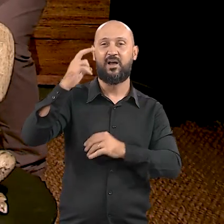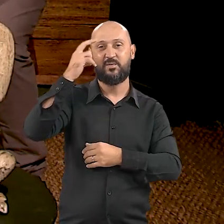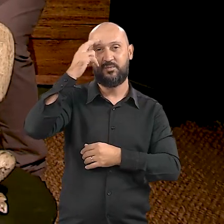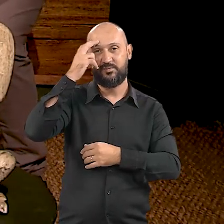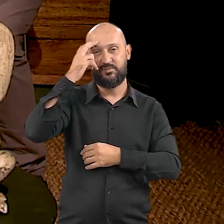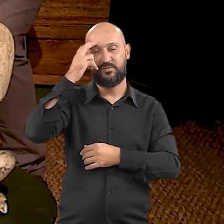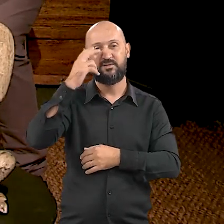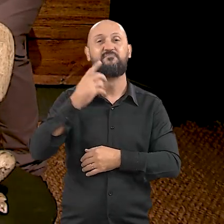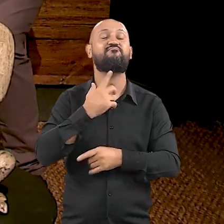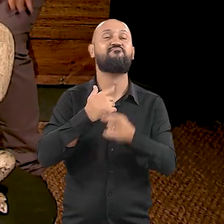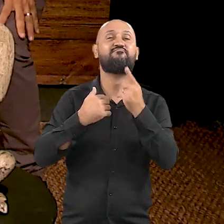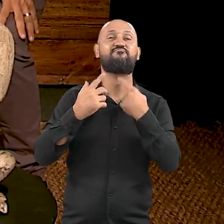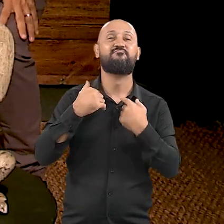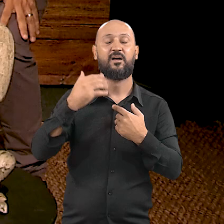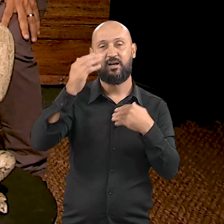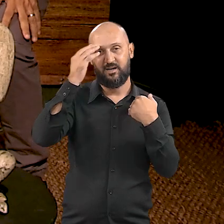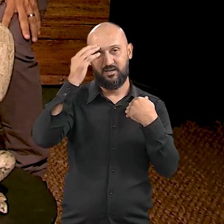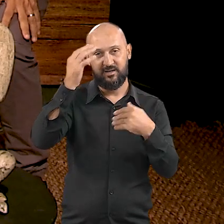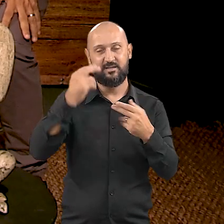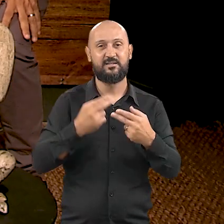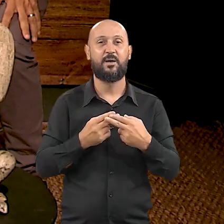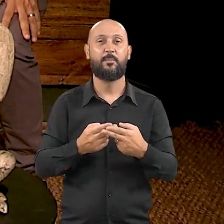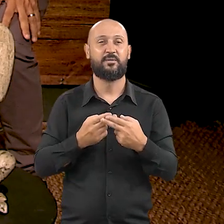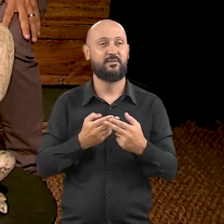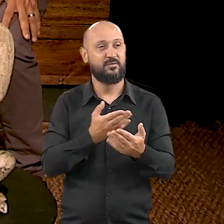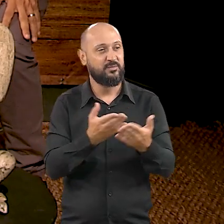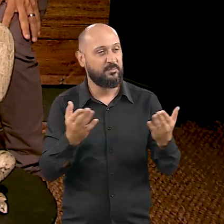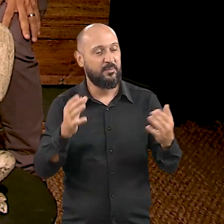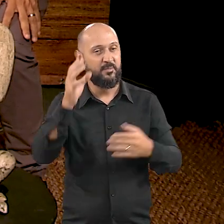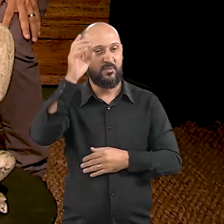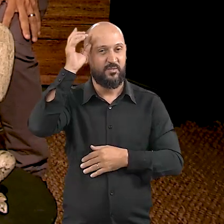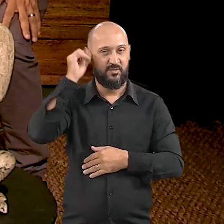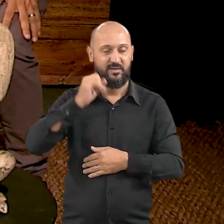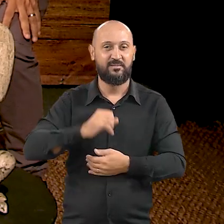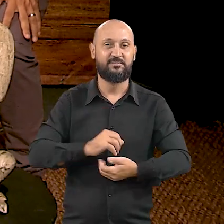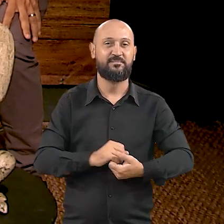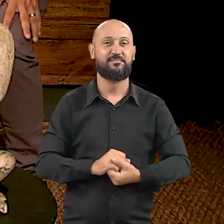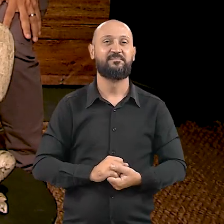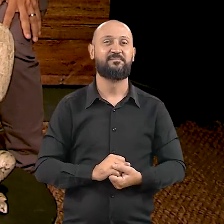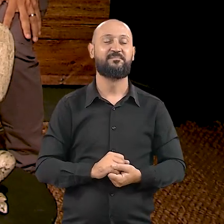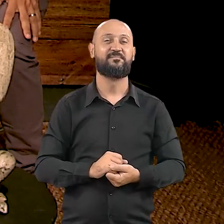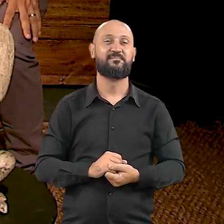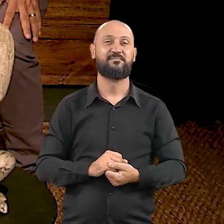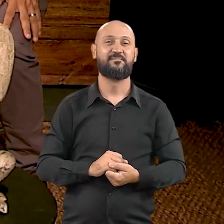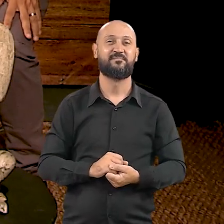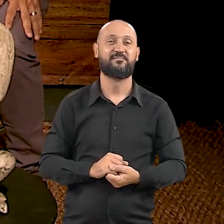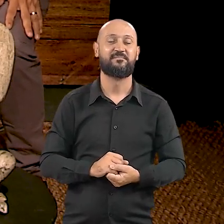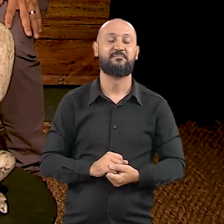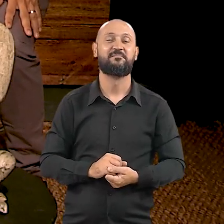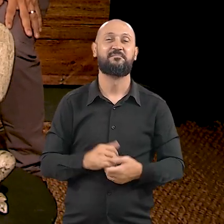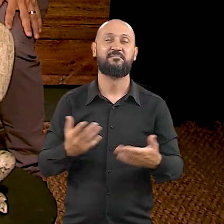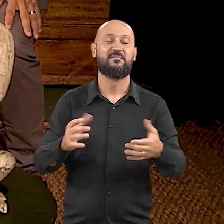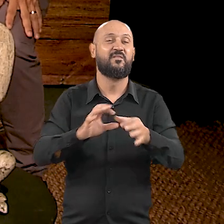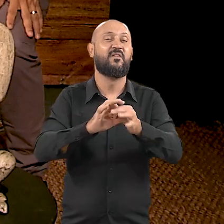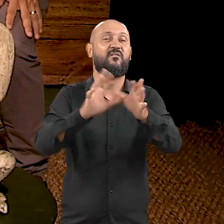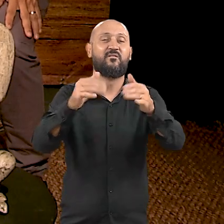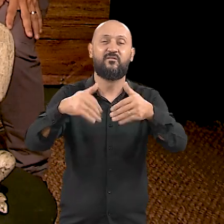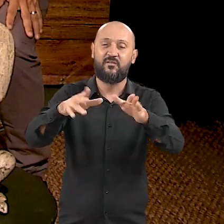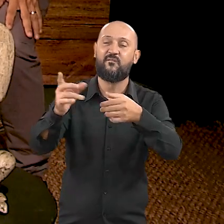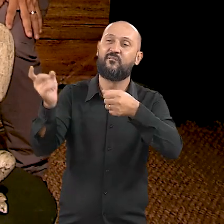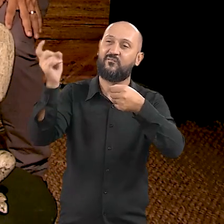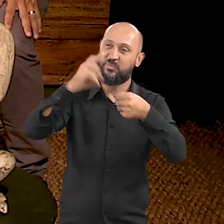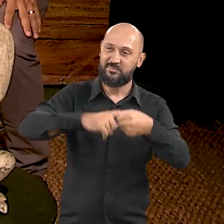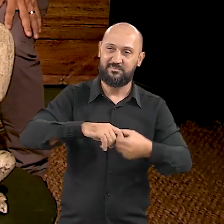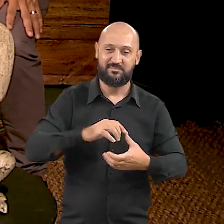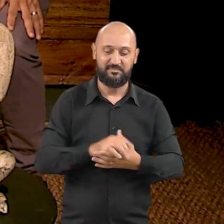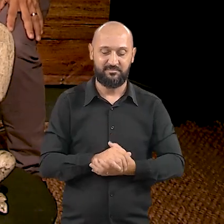cultura, muita é vontade, tudo eu de bom. agradeço. É paciência de todos aí para me ouvir. E aí... E fica à ofereço pra vontade para todos voltar vocês.